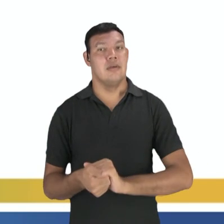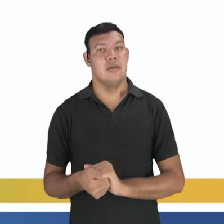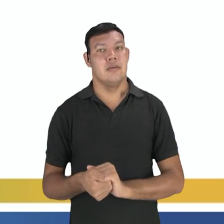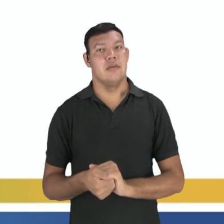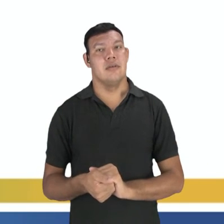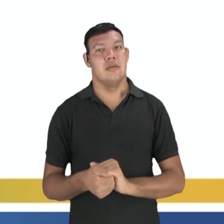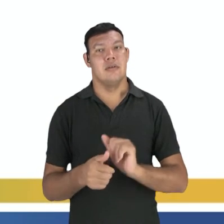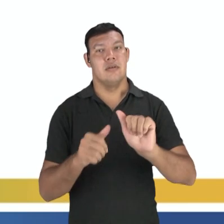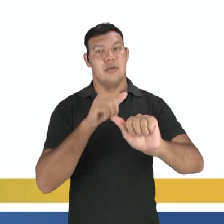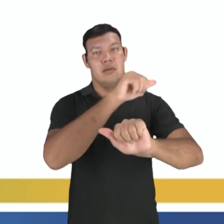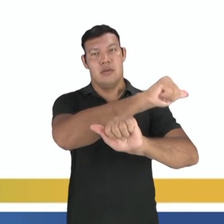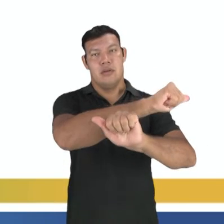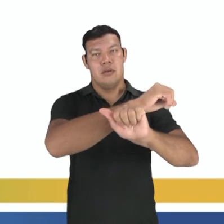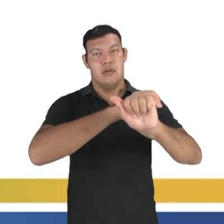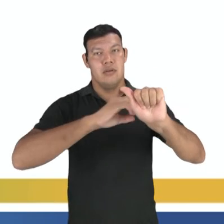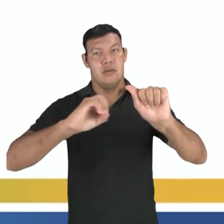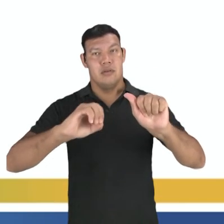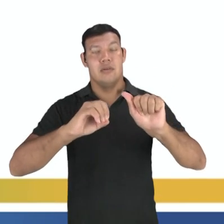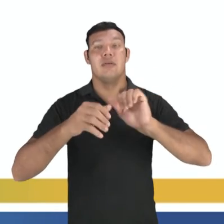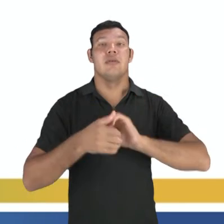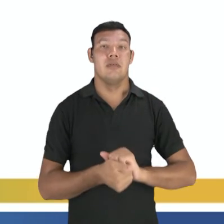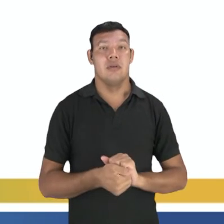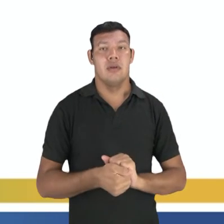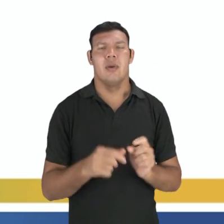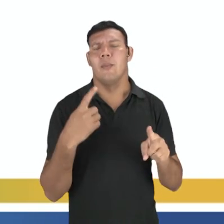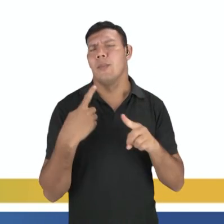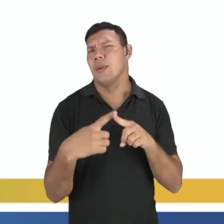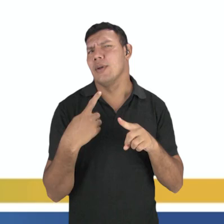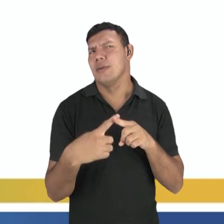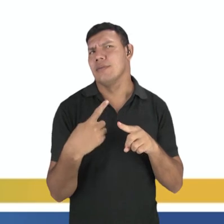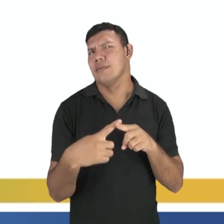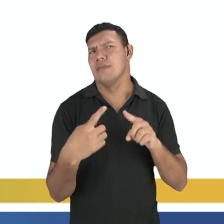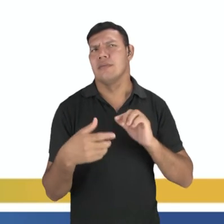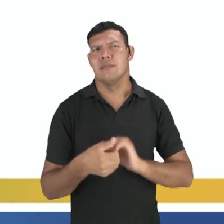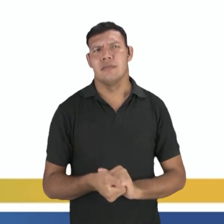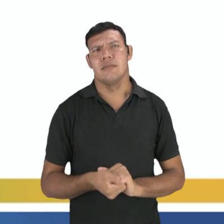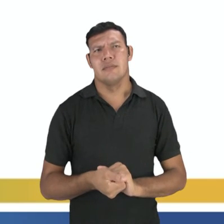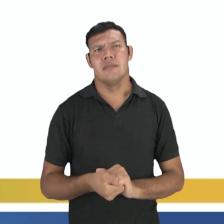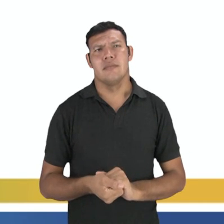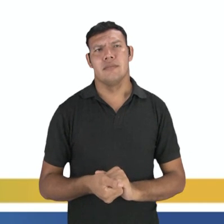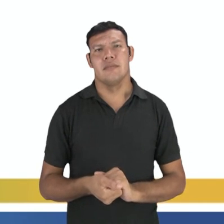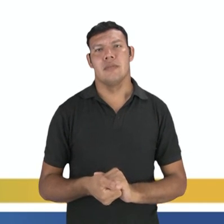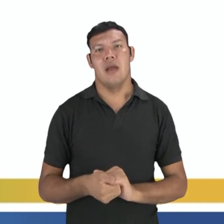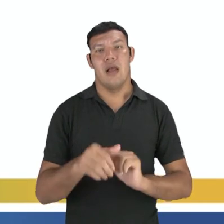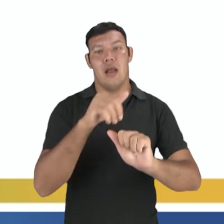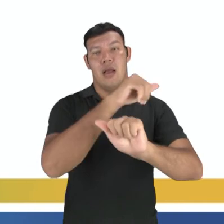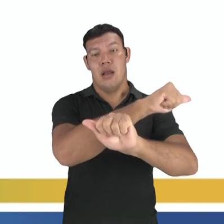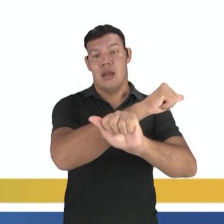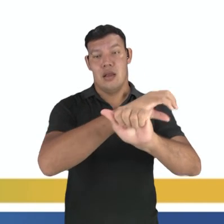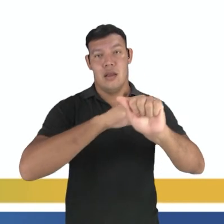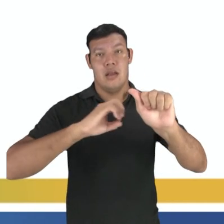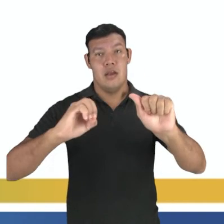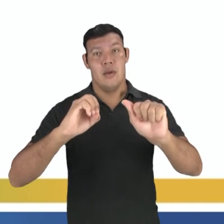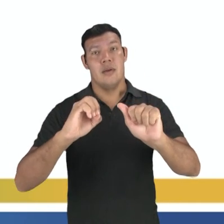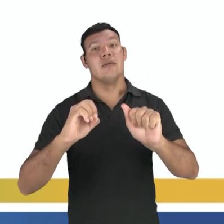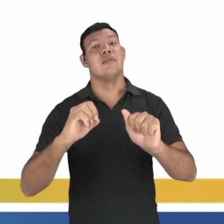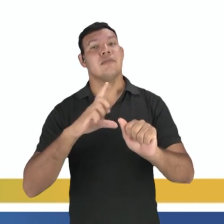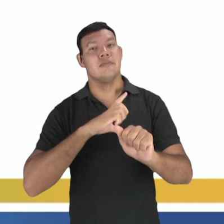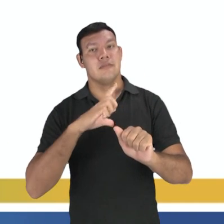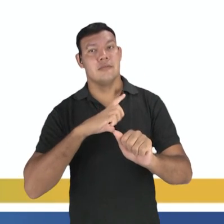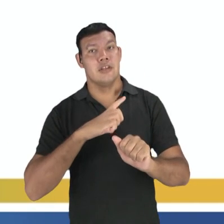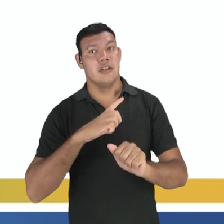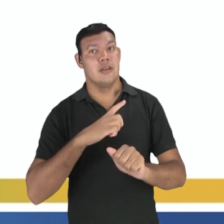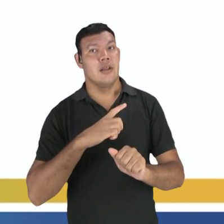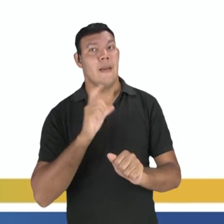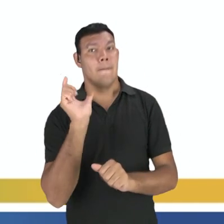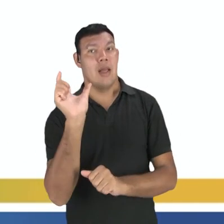a bala, artigo. Nesse caso, por que é um artigo? Porque nós temos a palavra